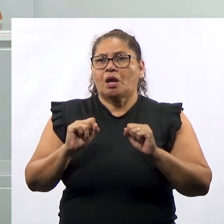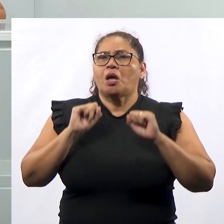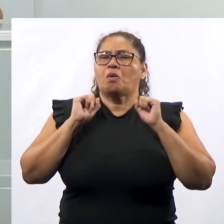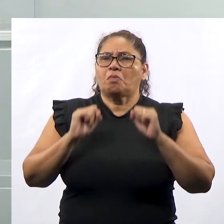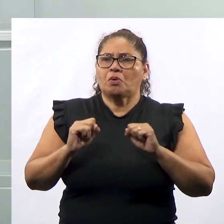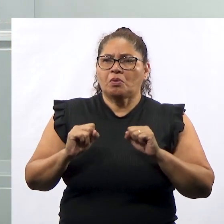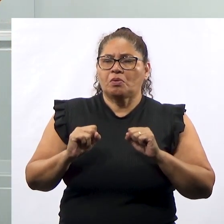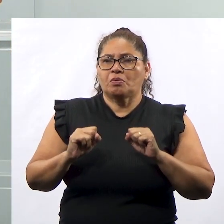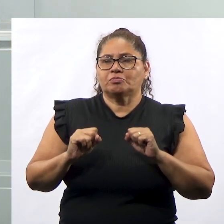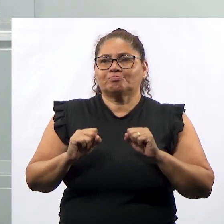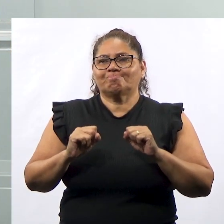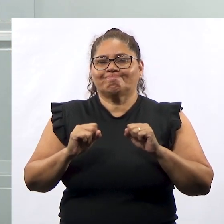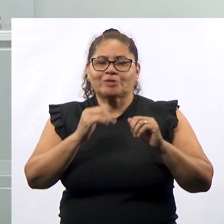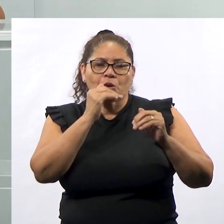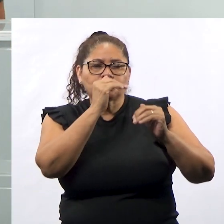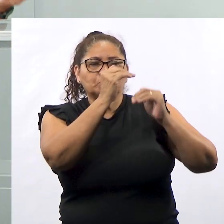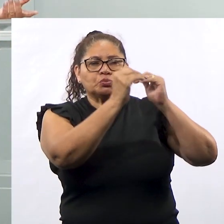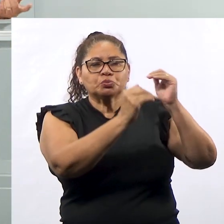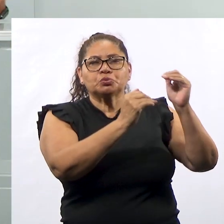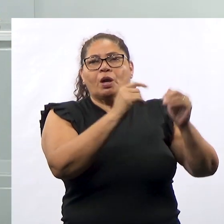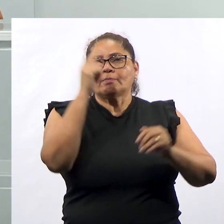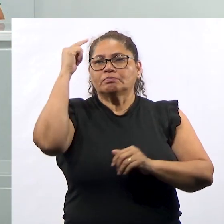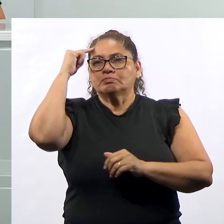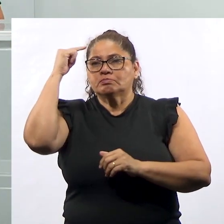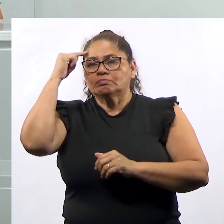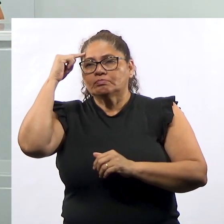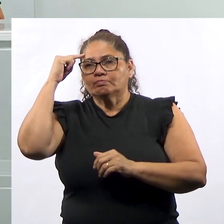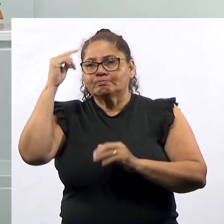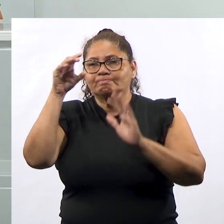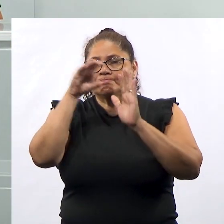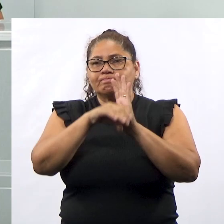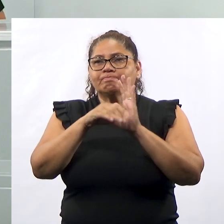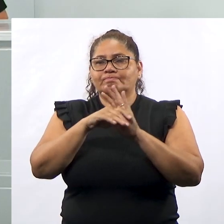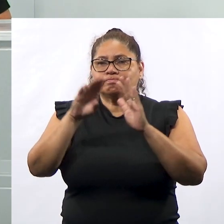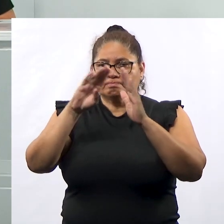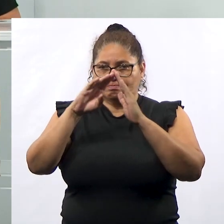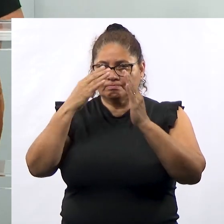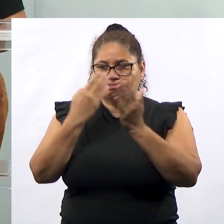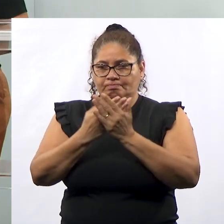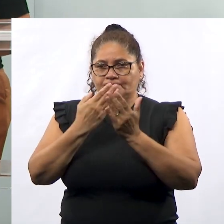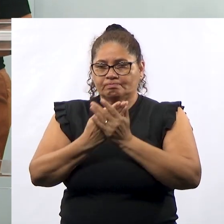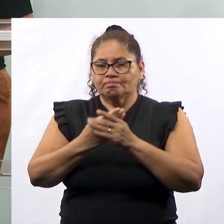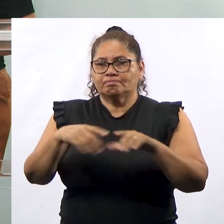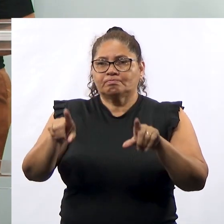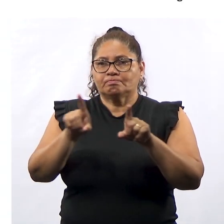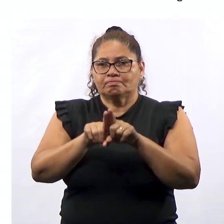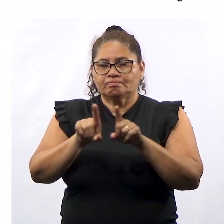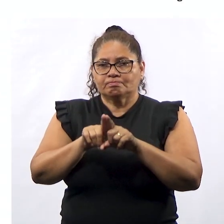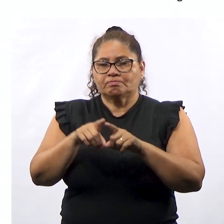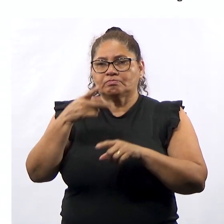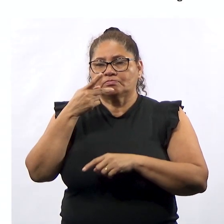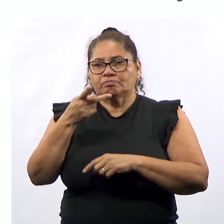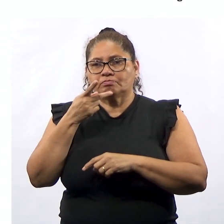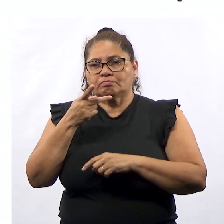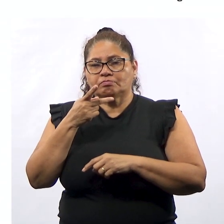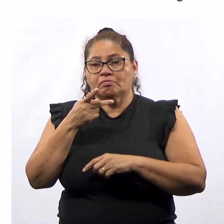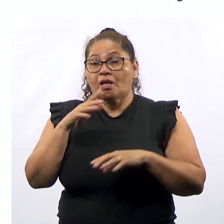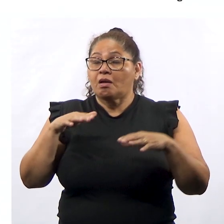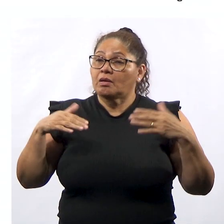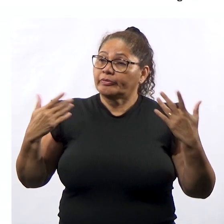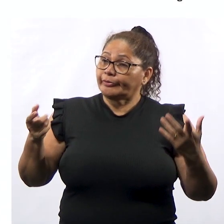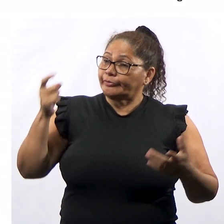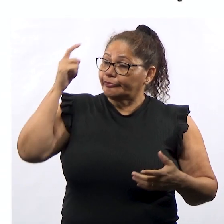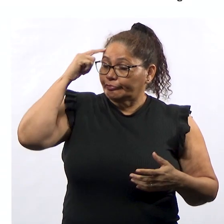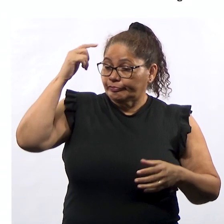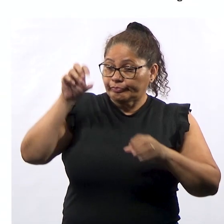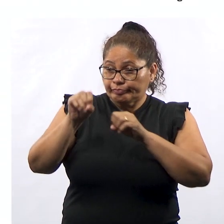pode reconstruir, repensar esse currículo na sua sala de aula. E sobre isso a gente vai falar. Então, pensando